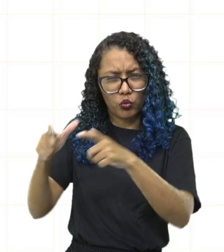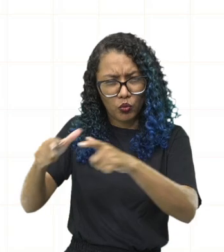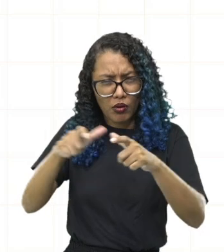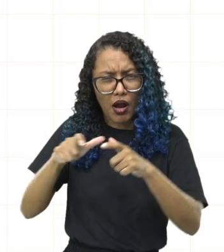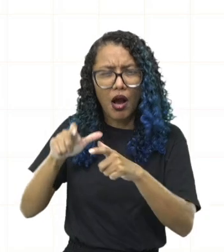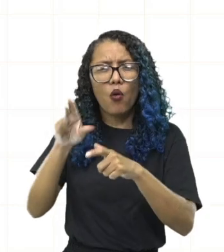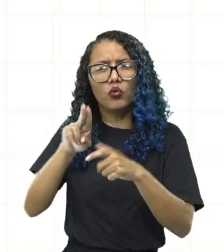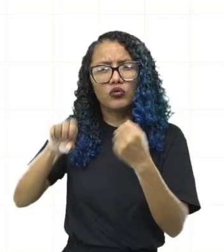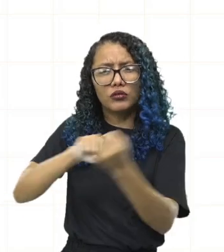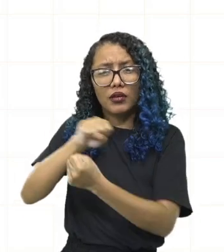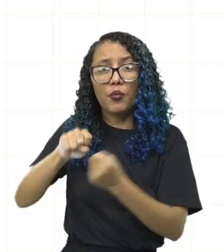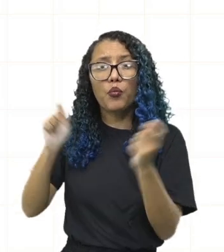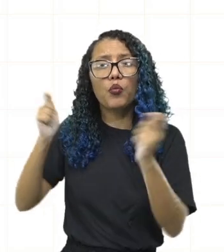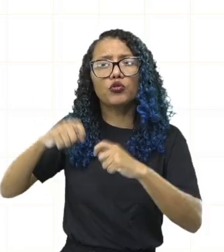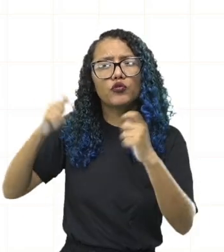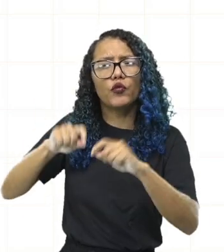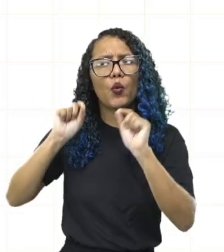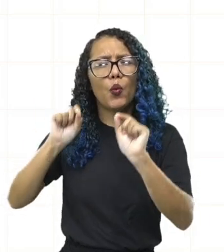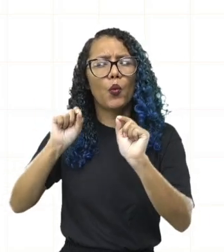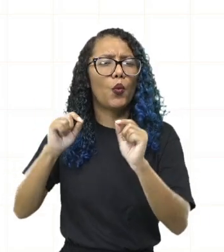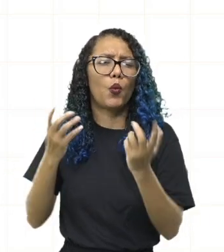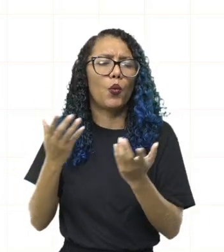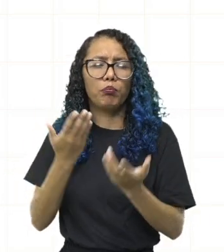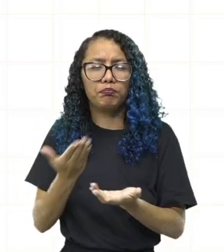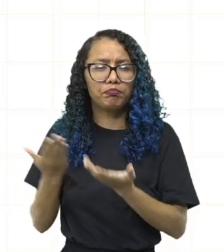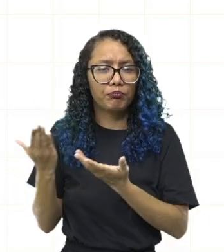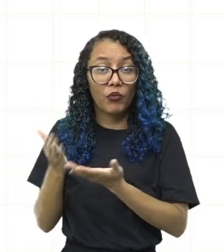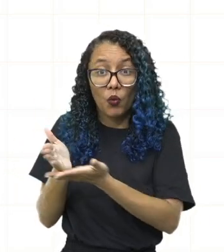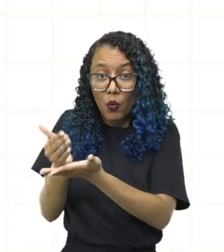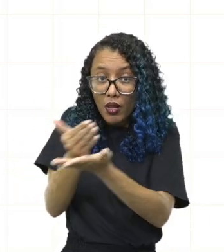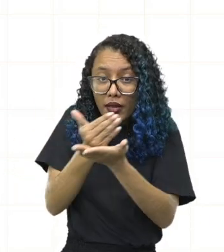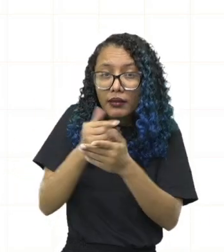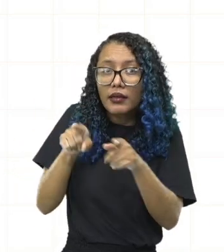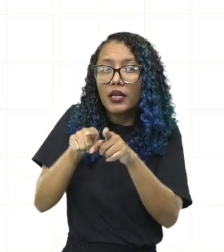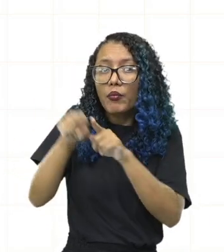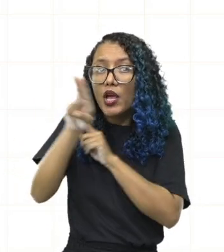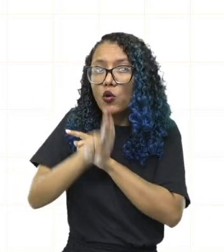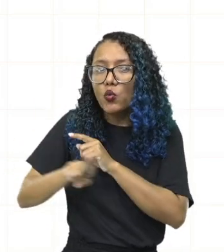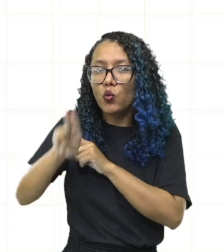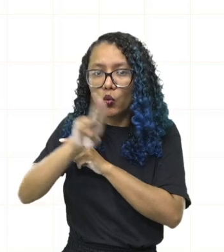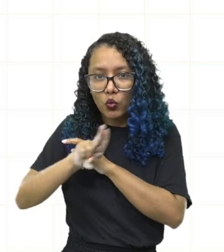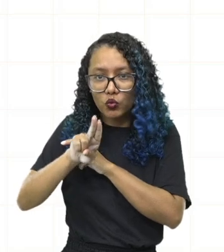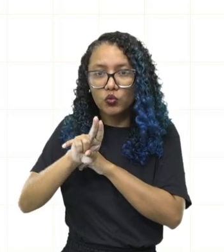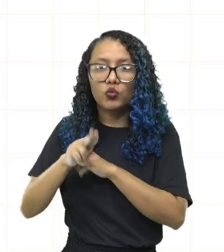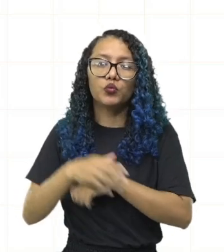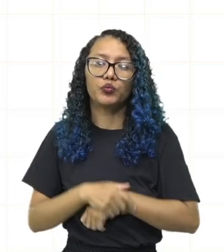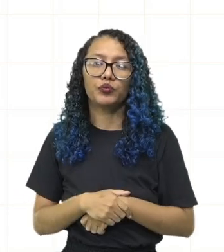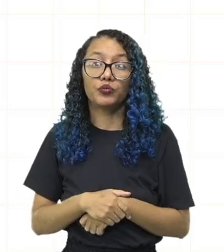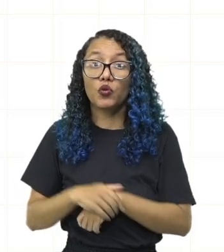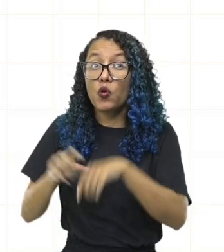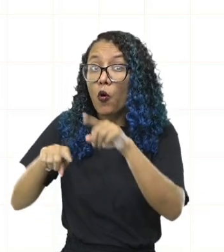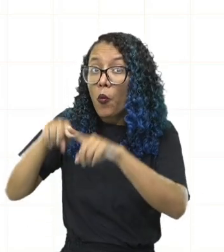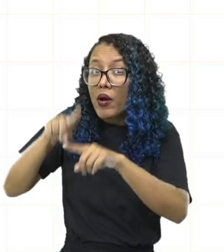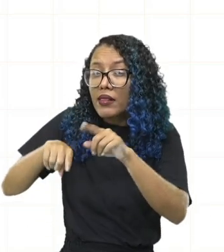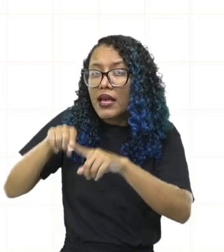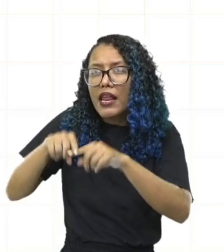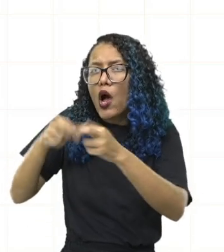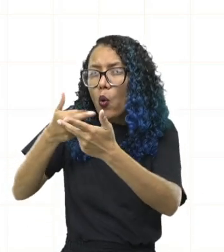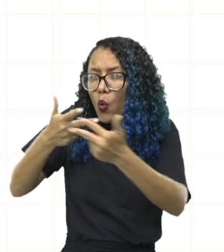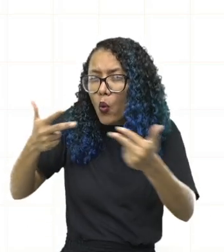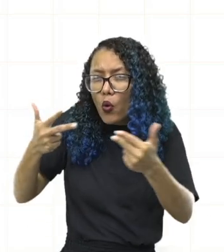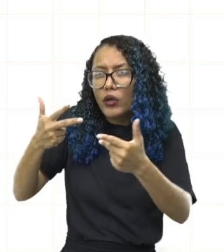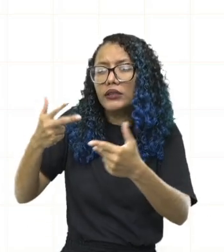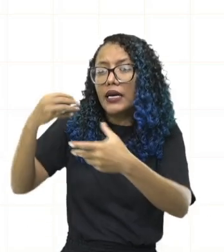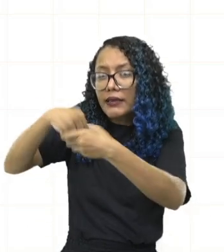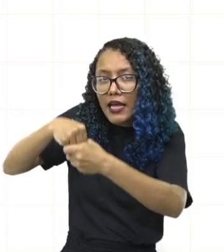aqui coleta e também o uso dos recursos que estão presentes dentro dessas unidades,